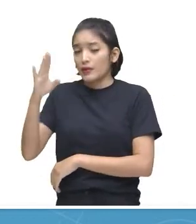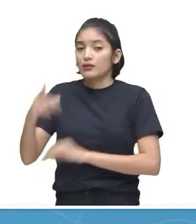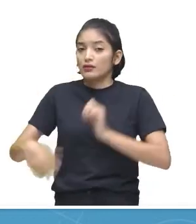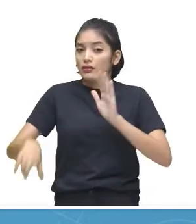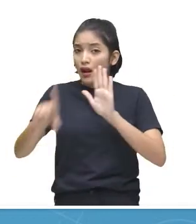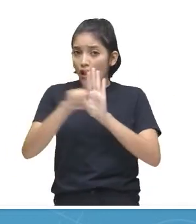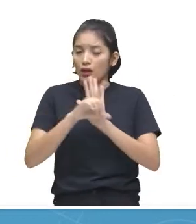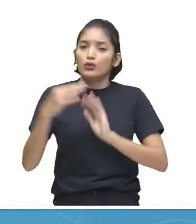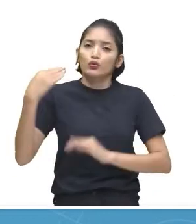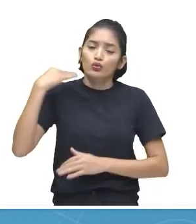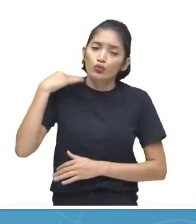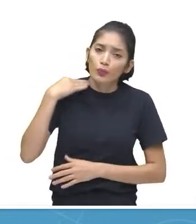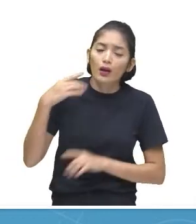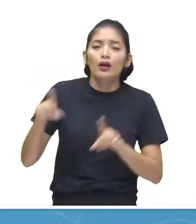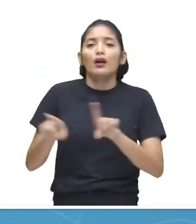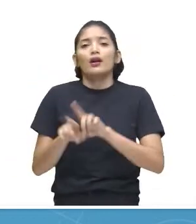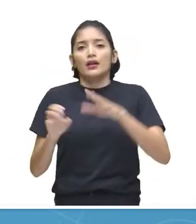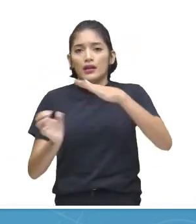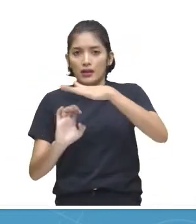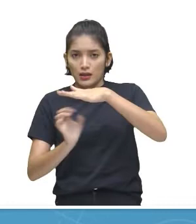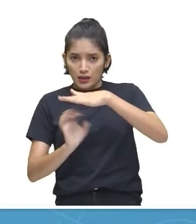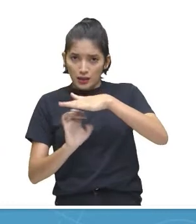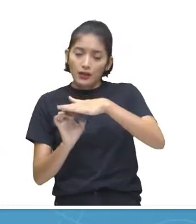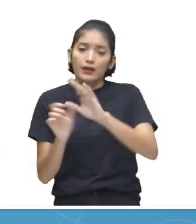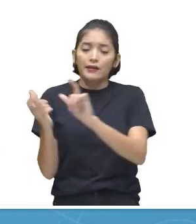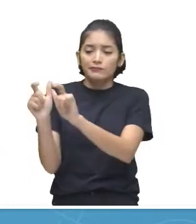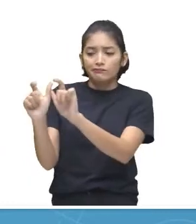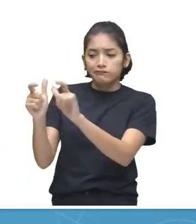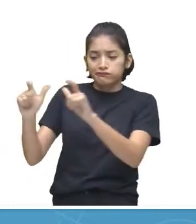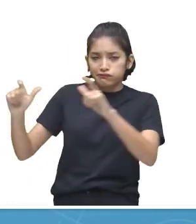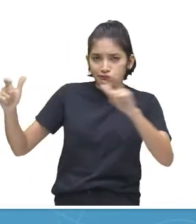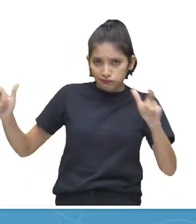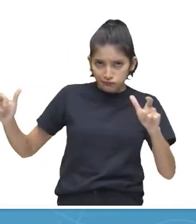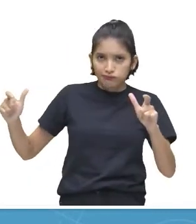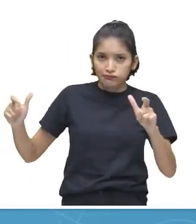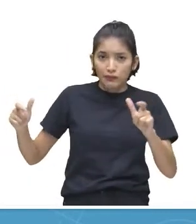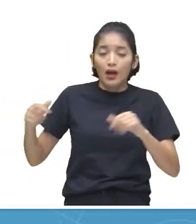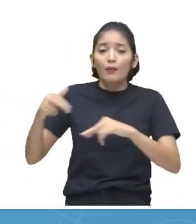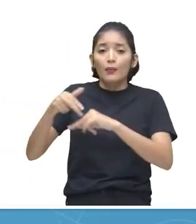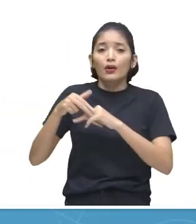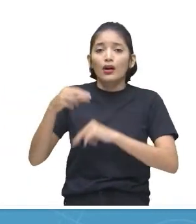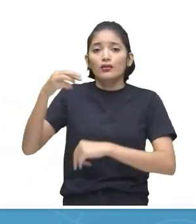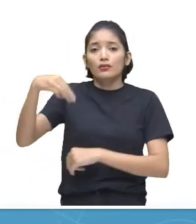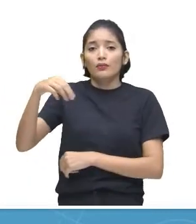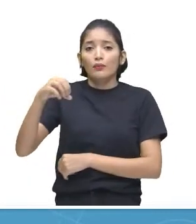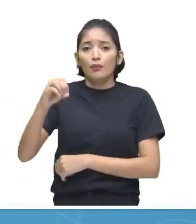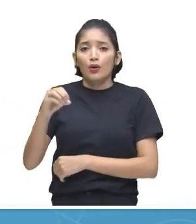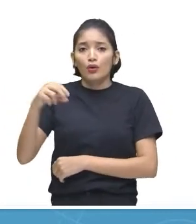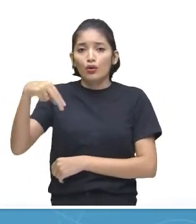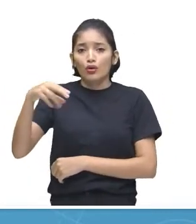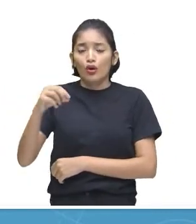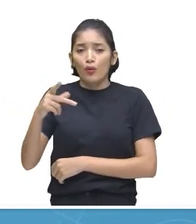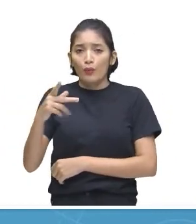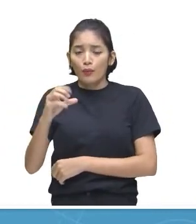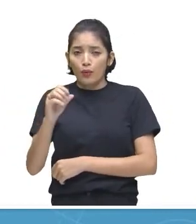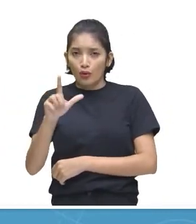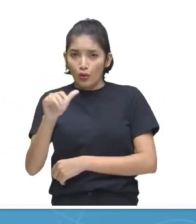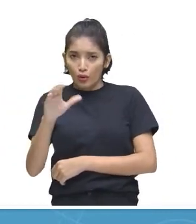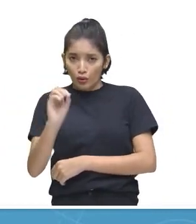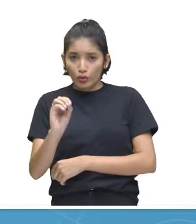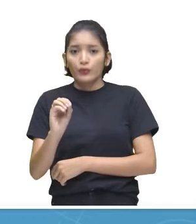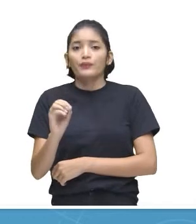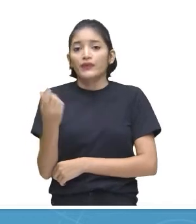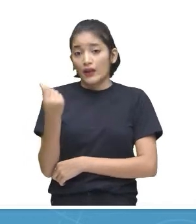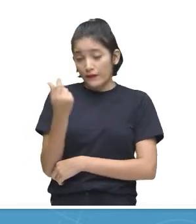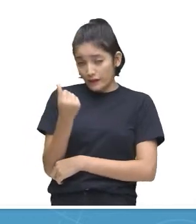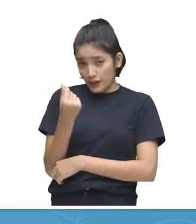dos bancos, das empresas multinacionais e das grandes corporações por meio de monopólio financeiro. Então a gente vai ter no